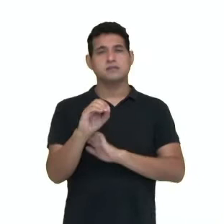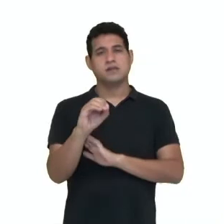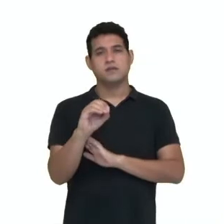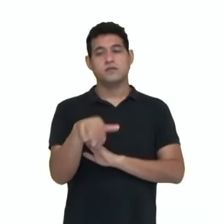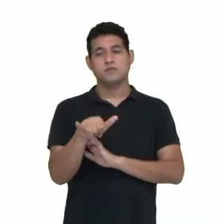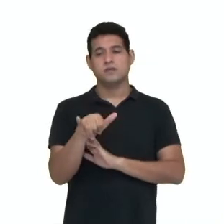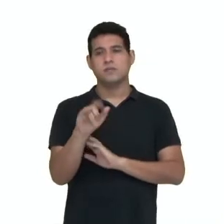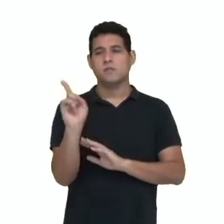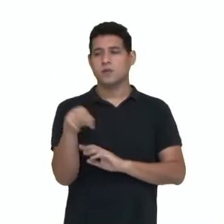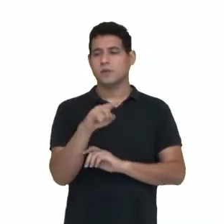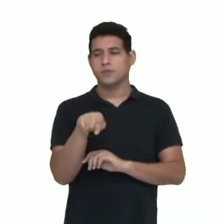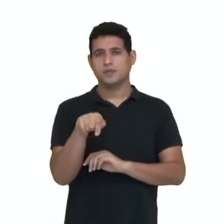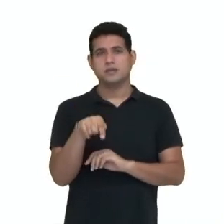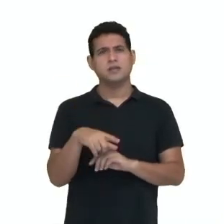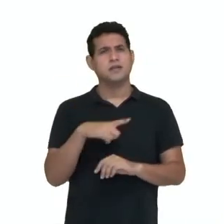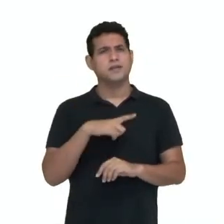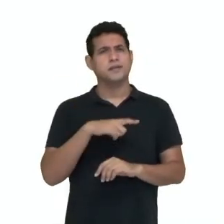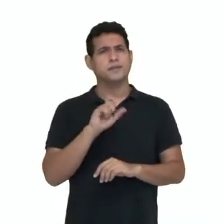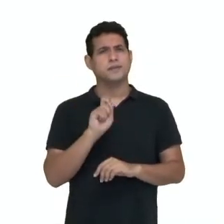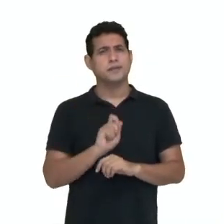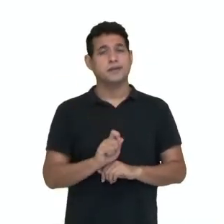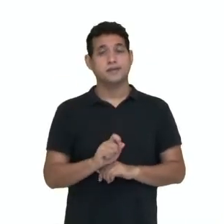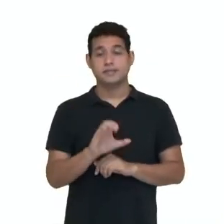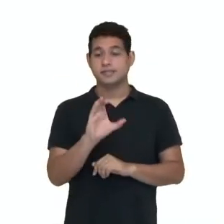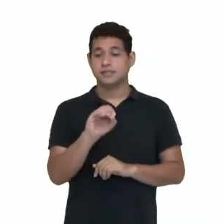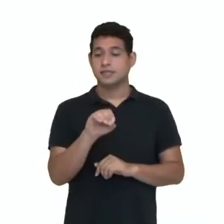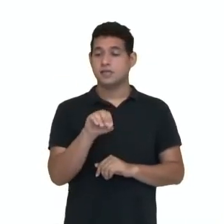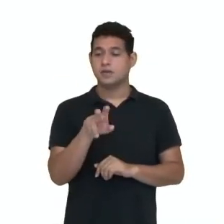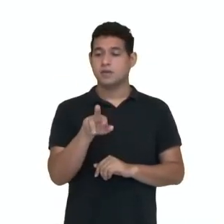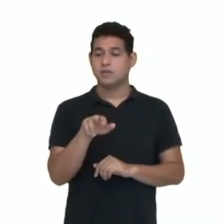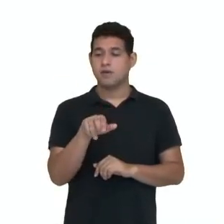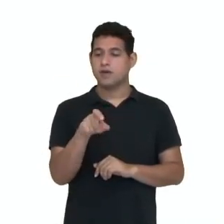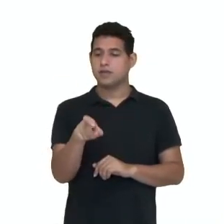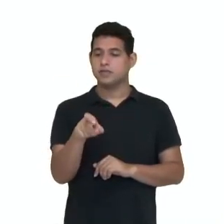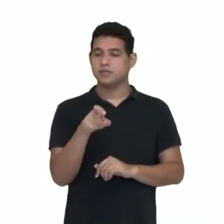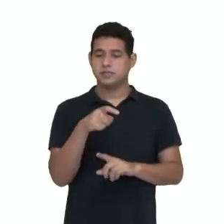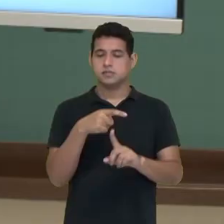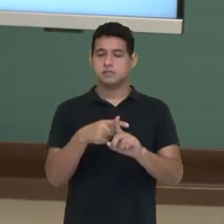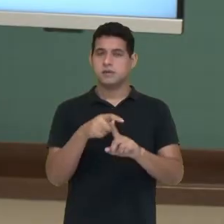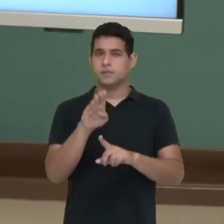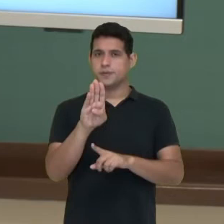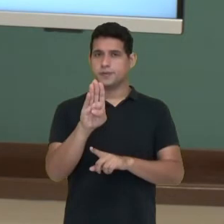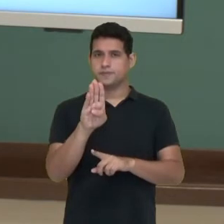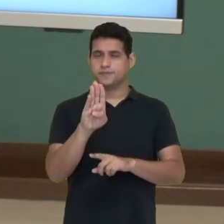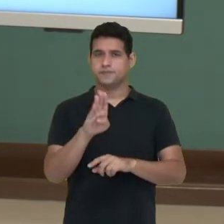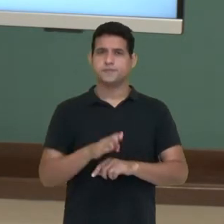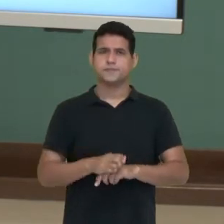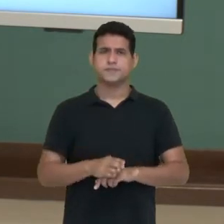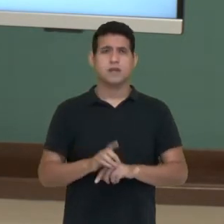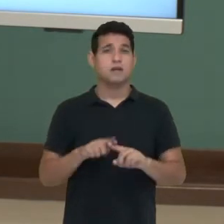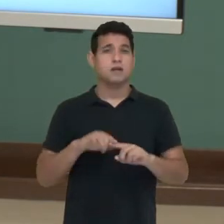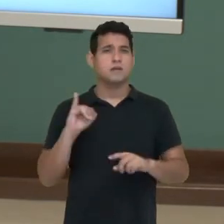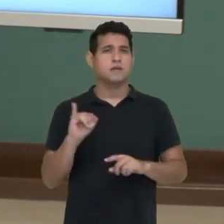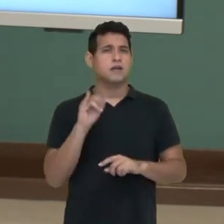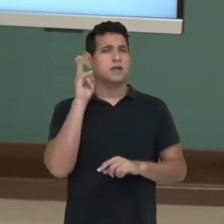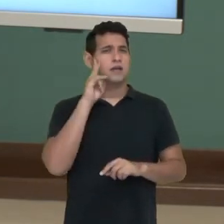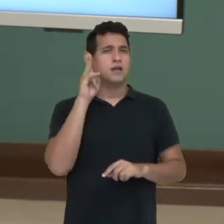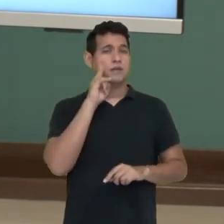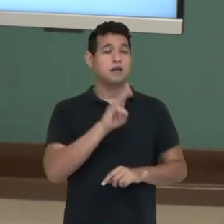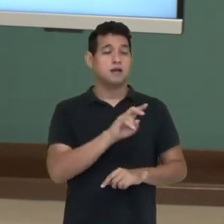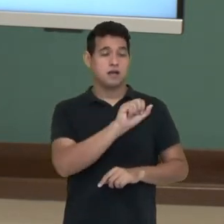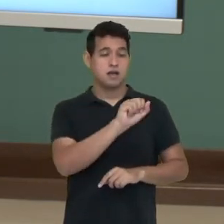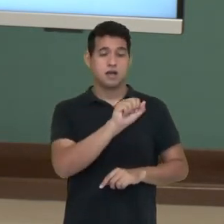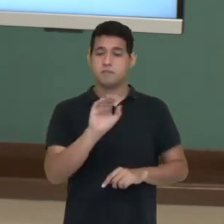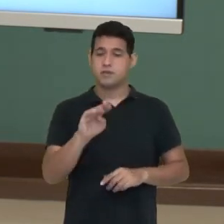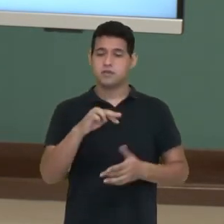se anula e eu tenho zero igual a x mais b. Lembrando que a e b são